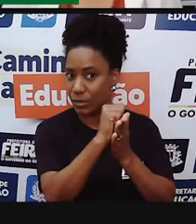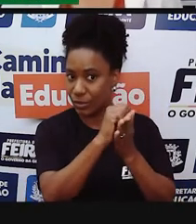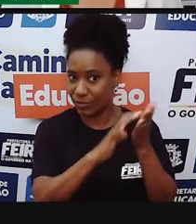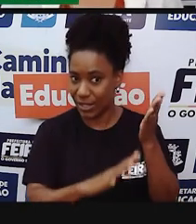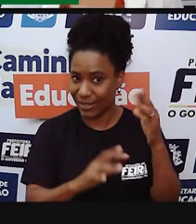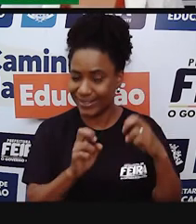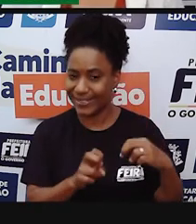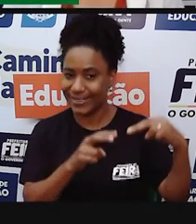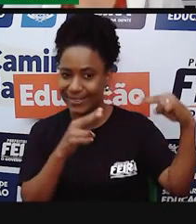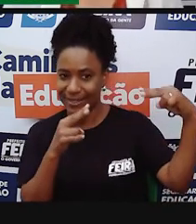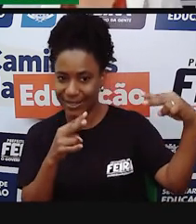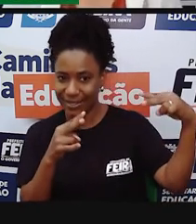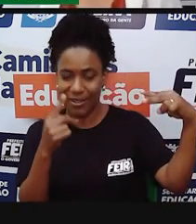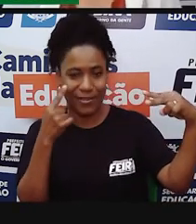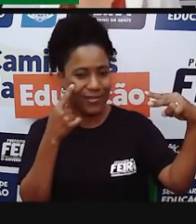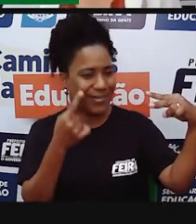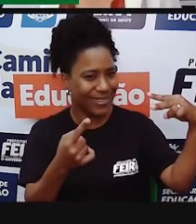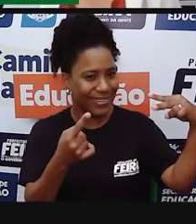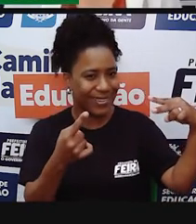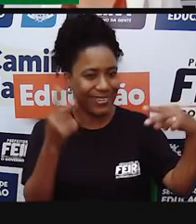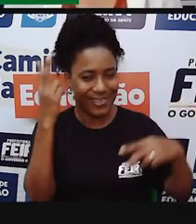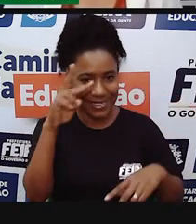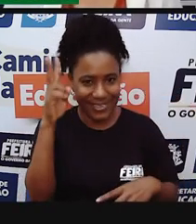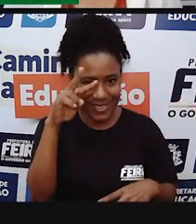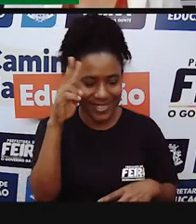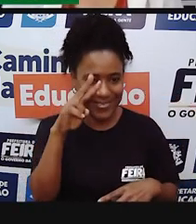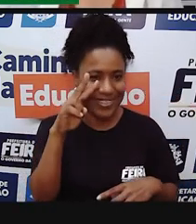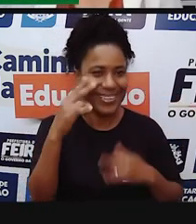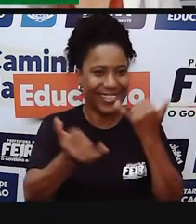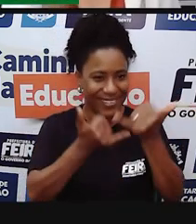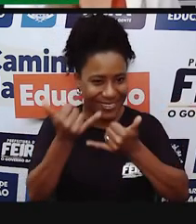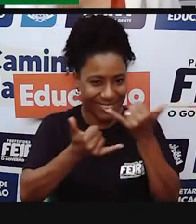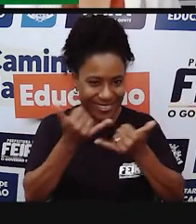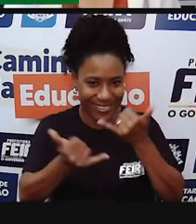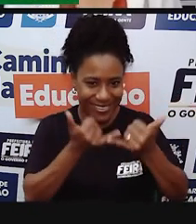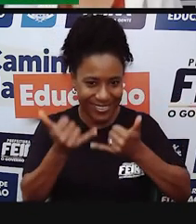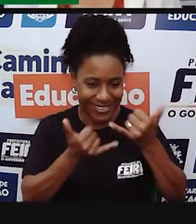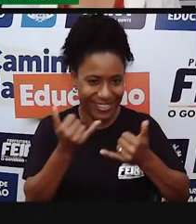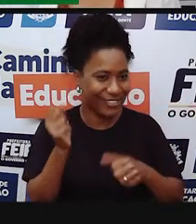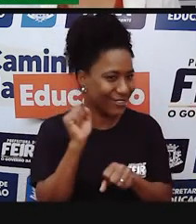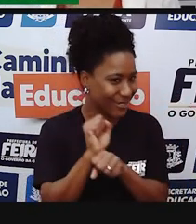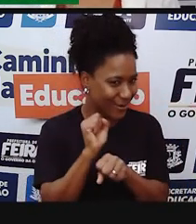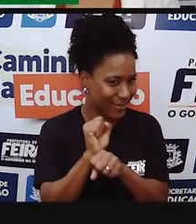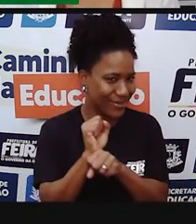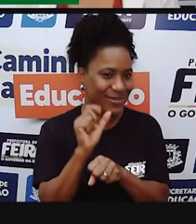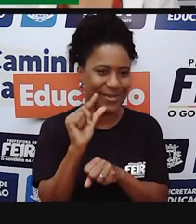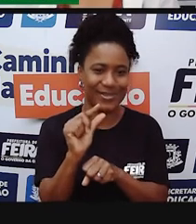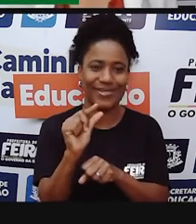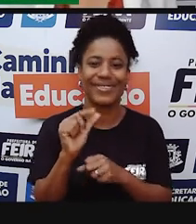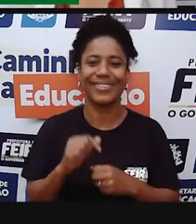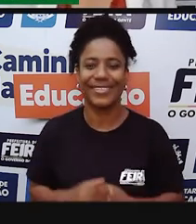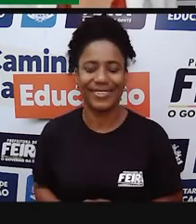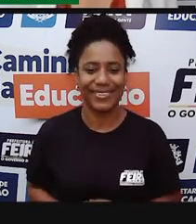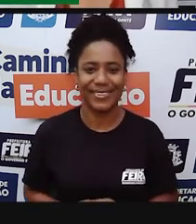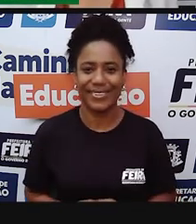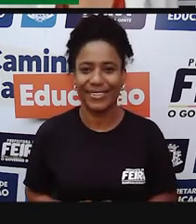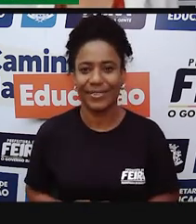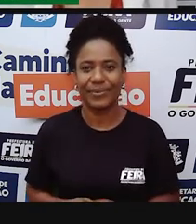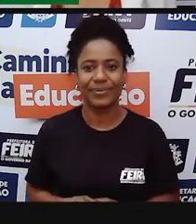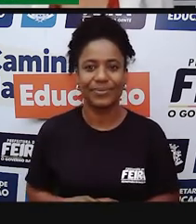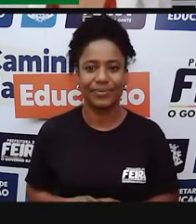online lembro daquelas atividades bem divertidas Deus chamou mas só um minutinho por favor